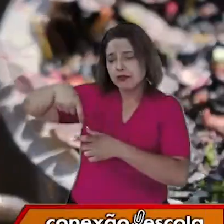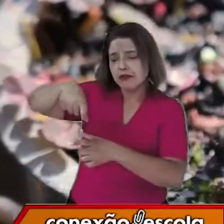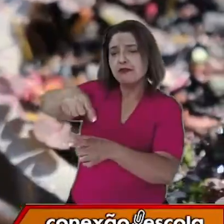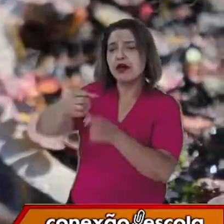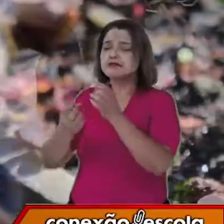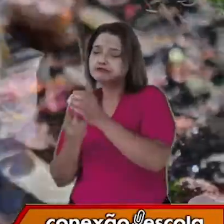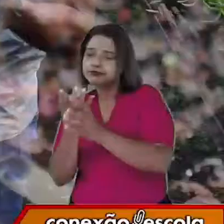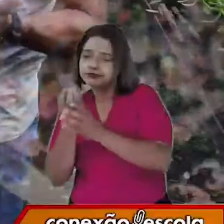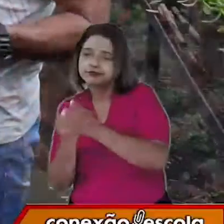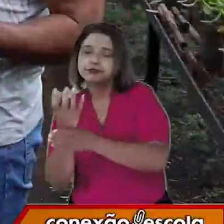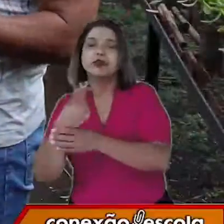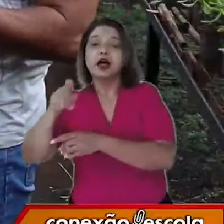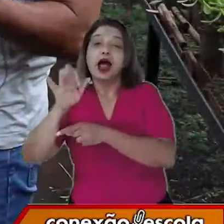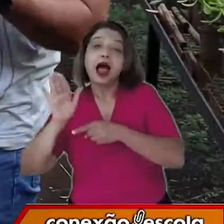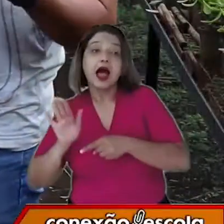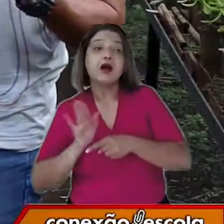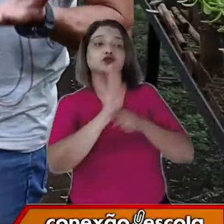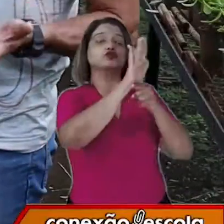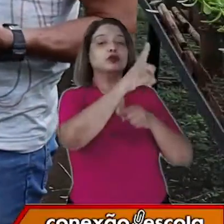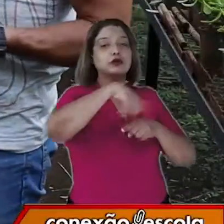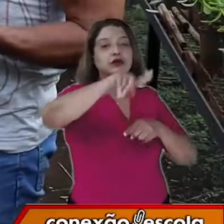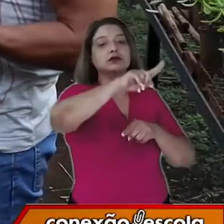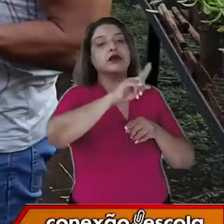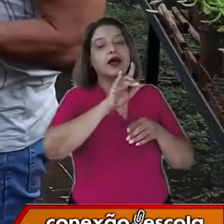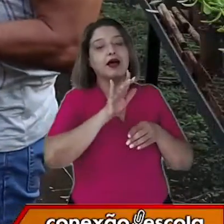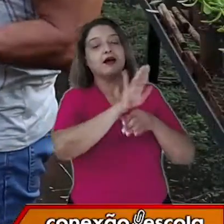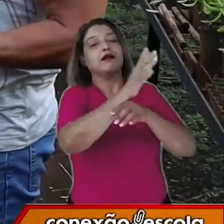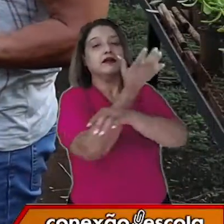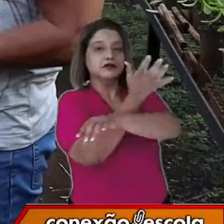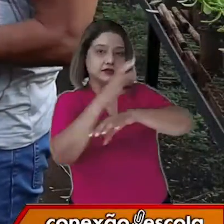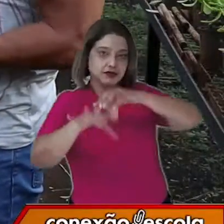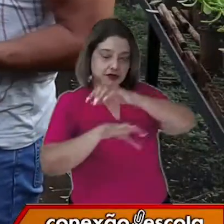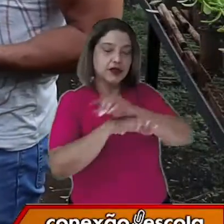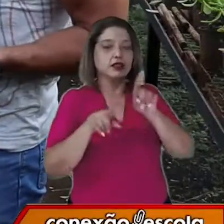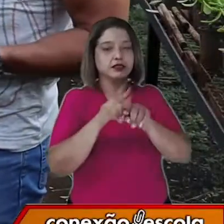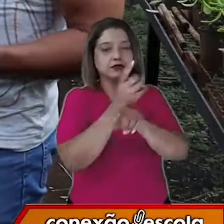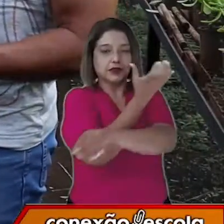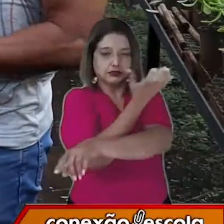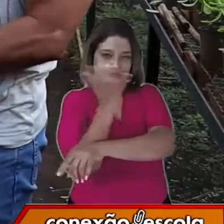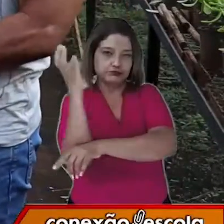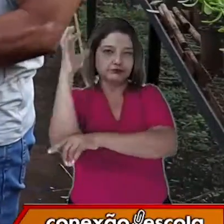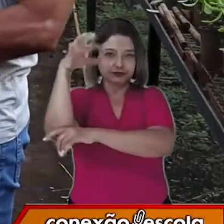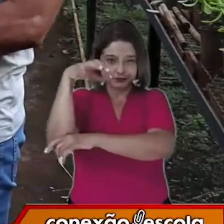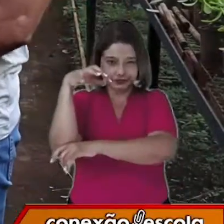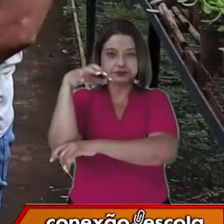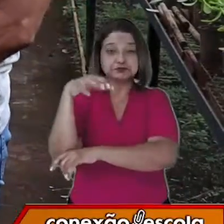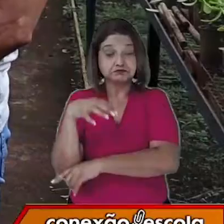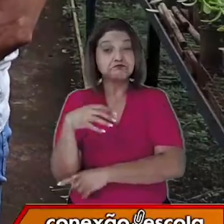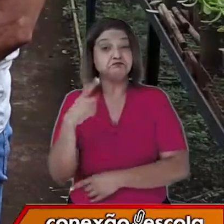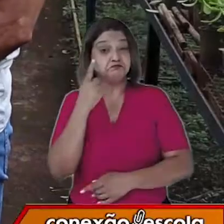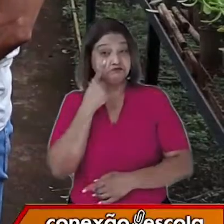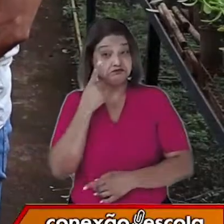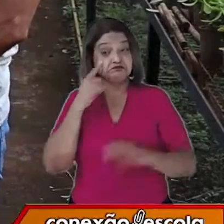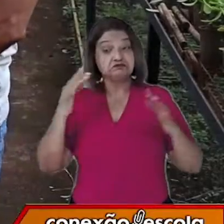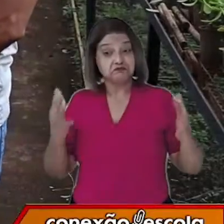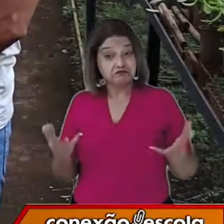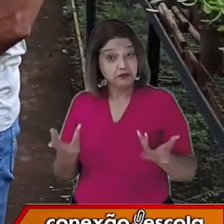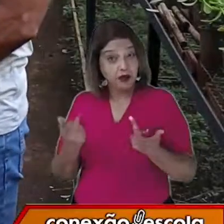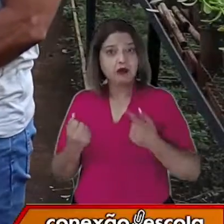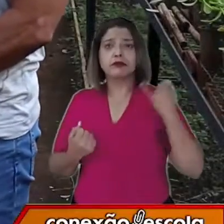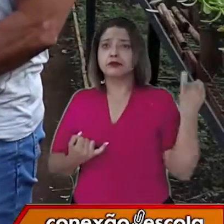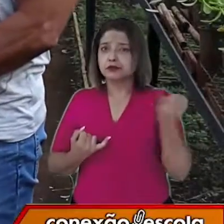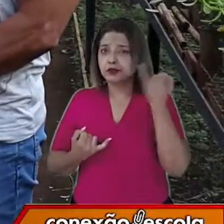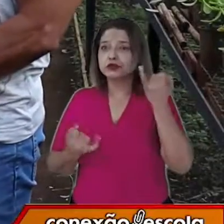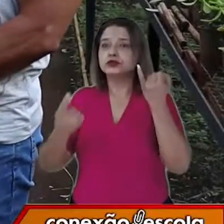né, e com isso, então, está ajudando a preservar mais um pouco o nosso cerrado. Gente, olha que fantástico, como isso é importante,